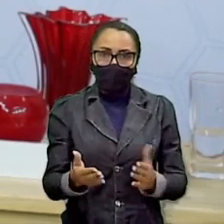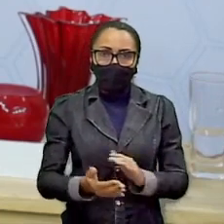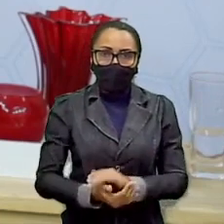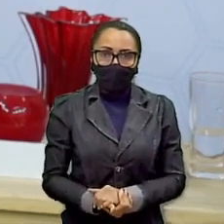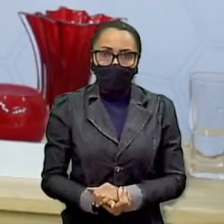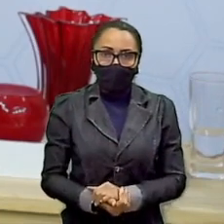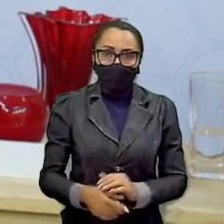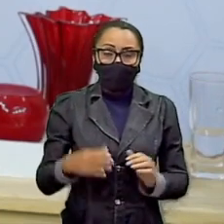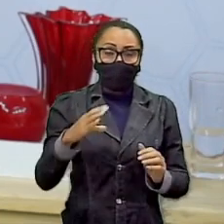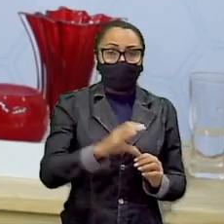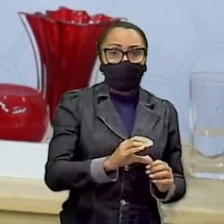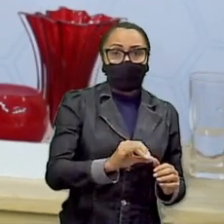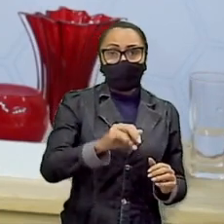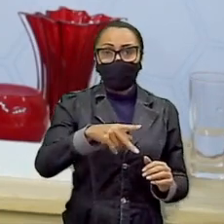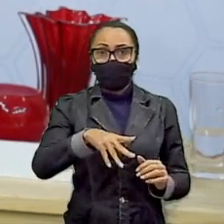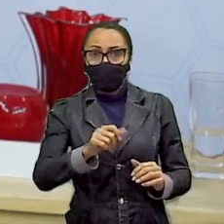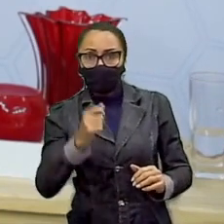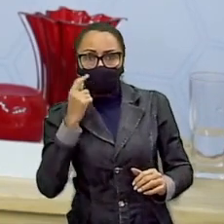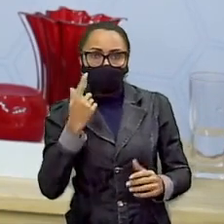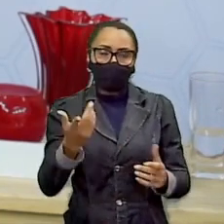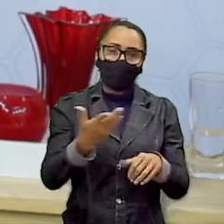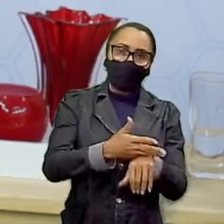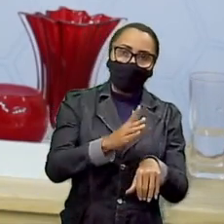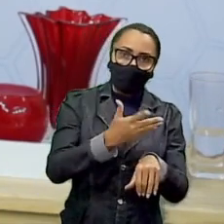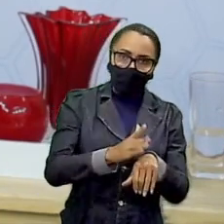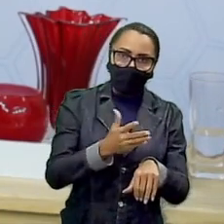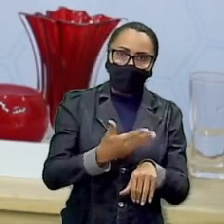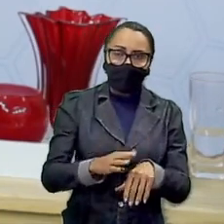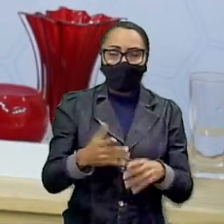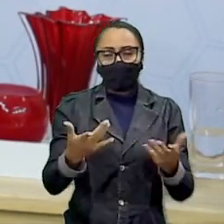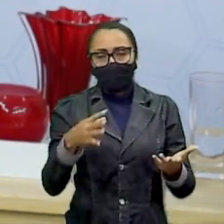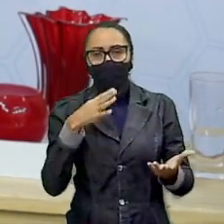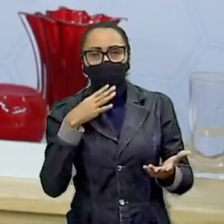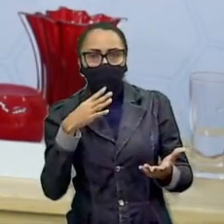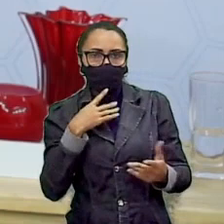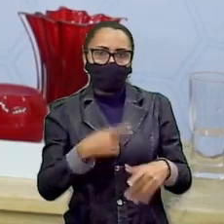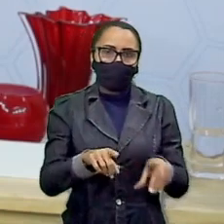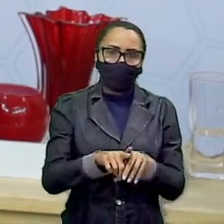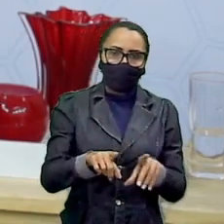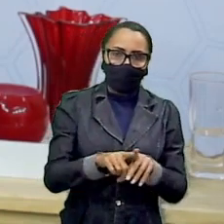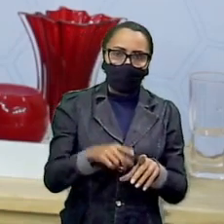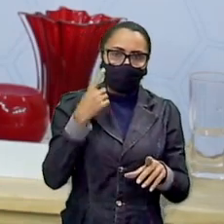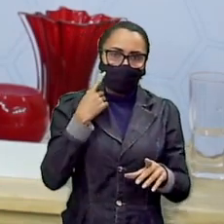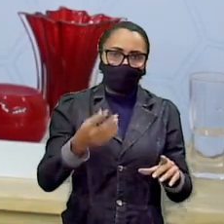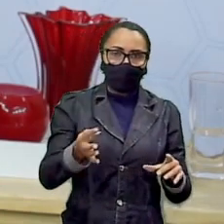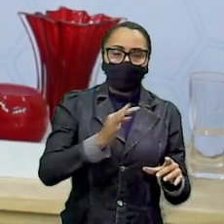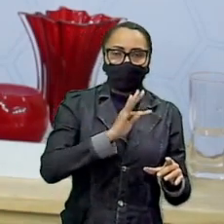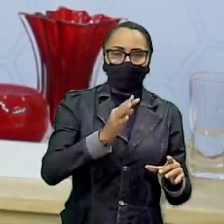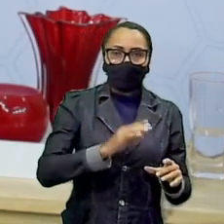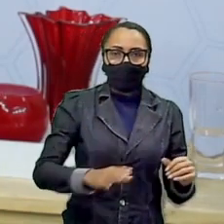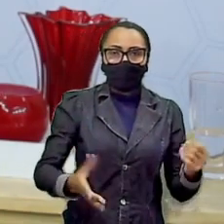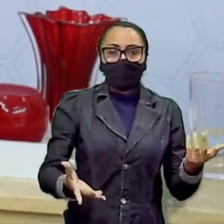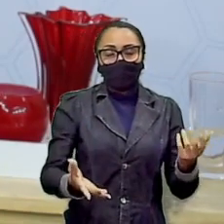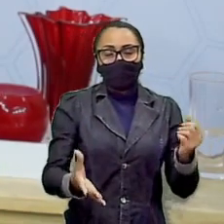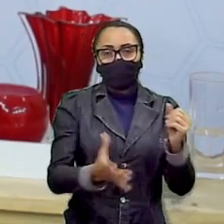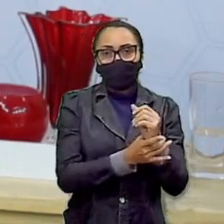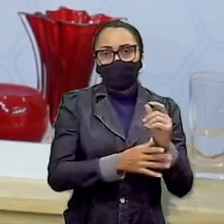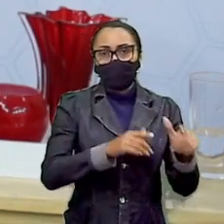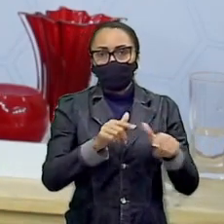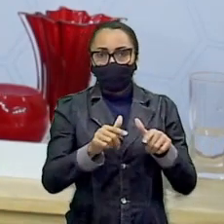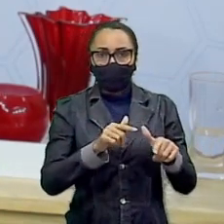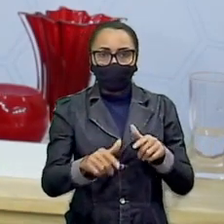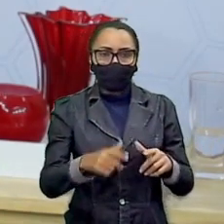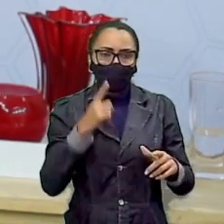da CIPA, né, que tem os treinamentos muito conhecidos, né, dado por técnicos de segurança do trabalho.